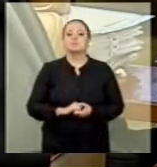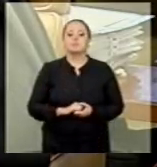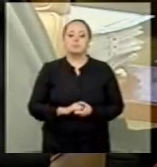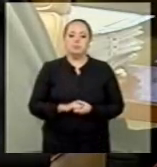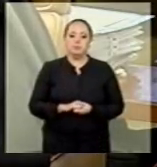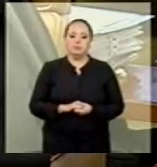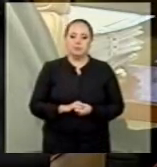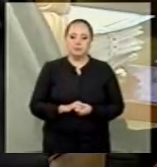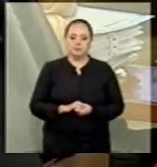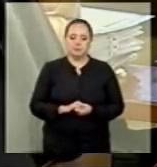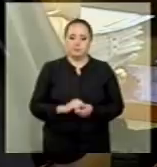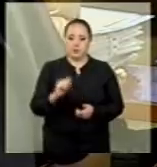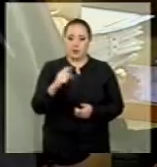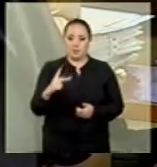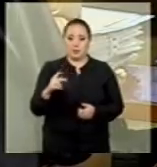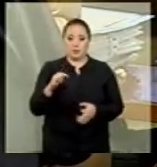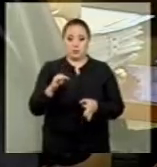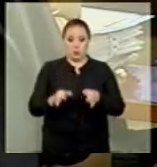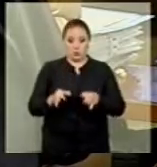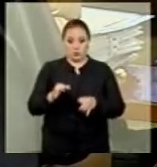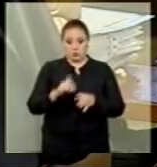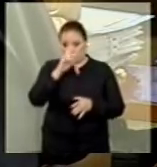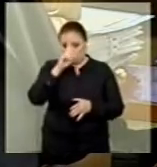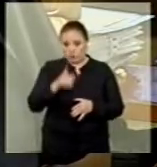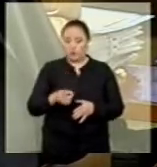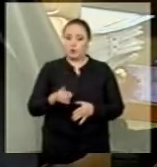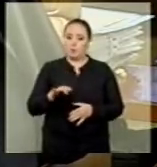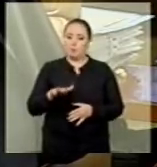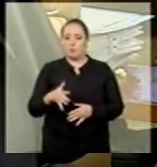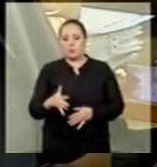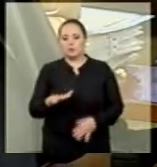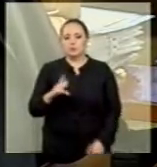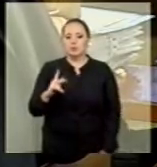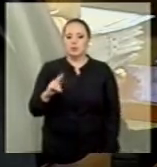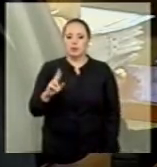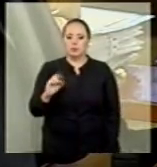A ação penal foi julgada parcialmente procedente